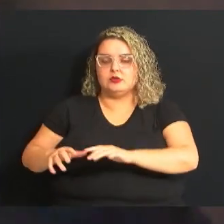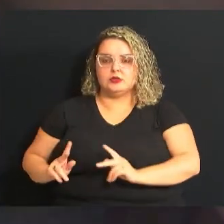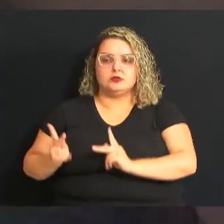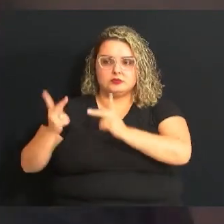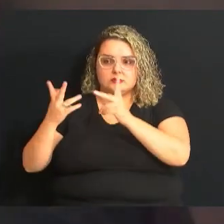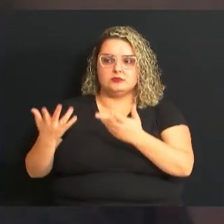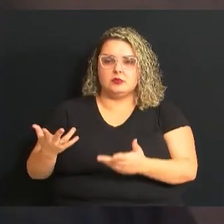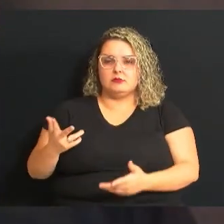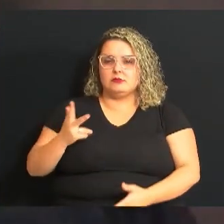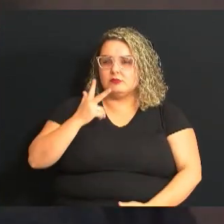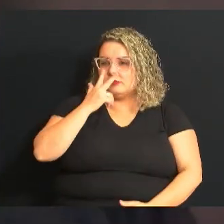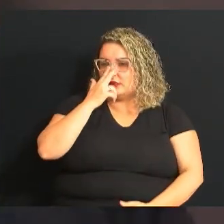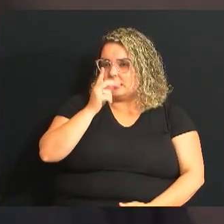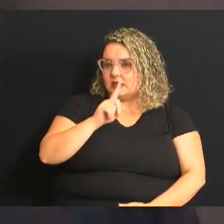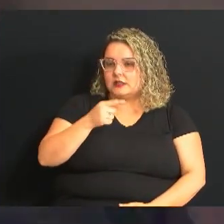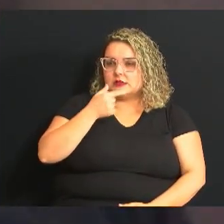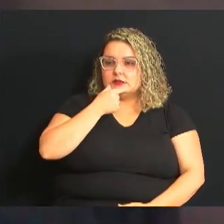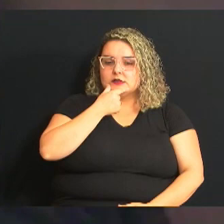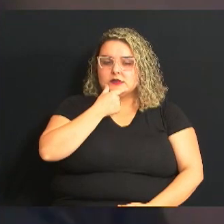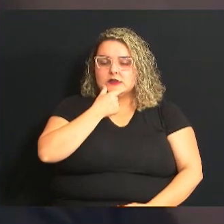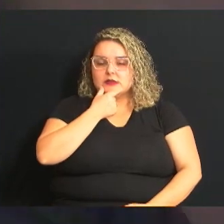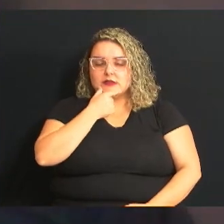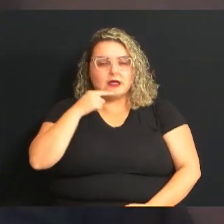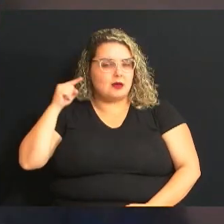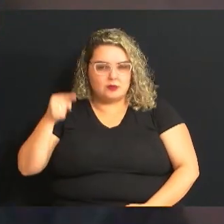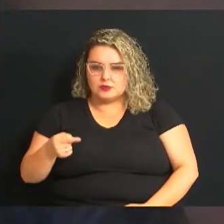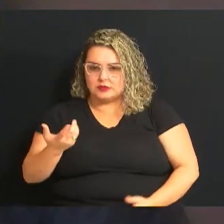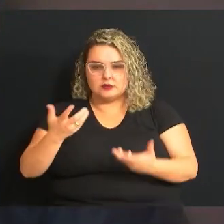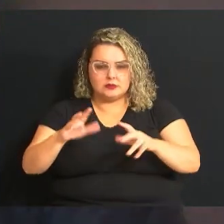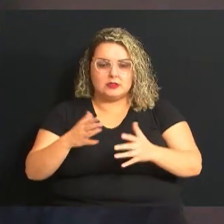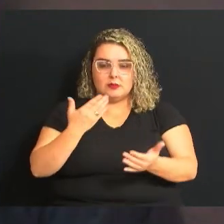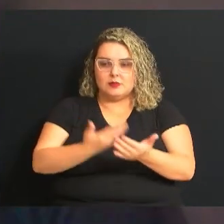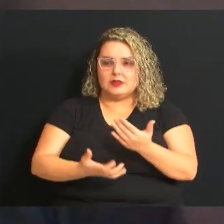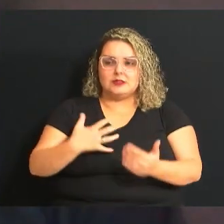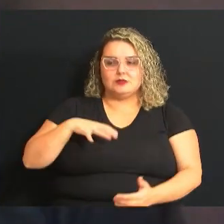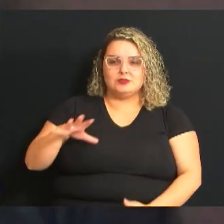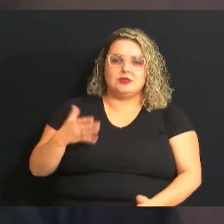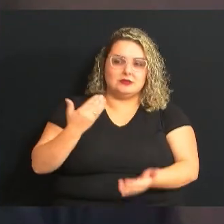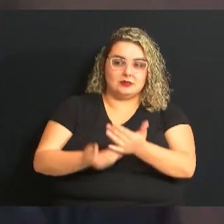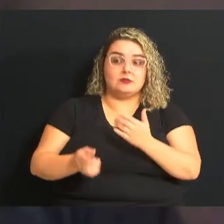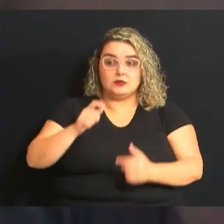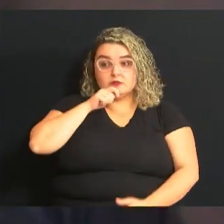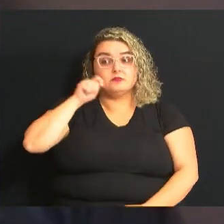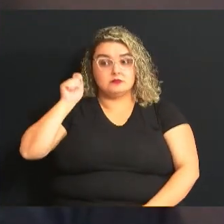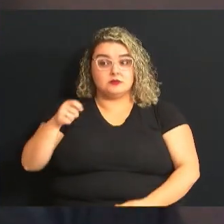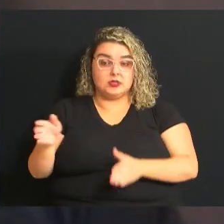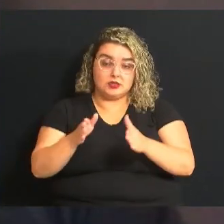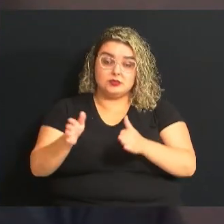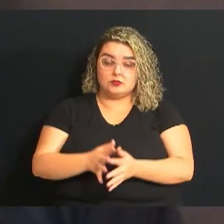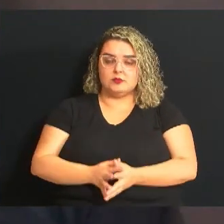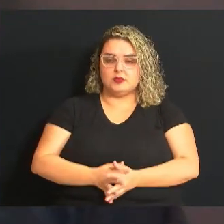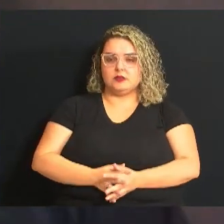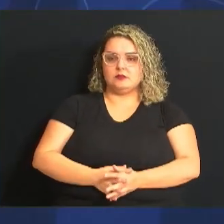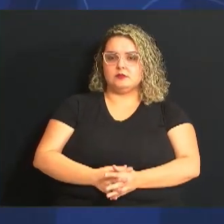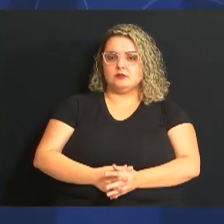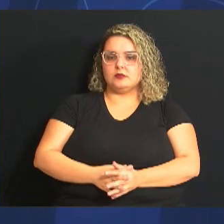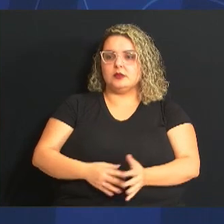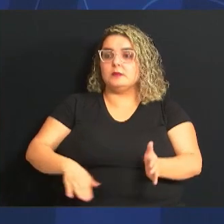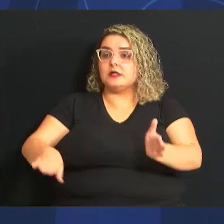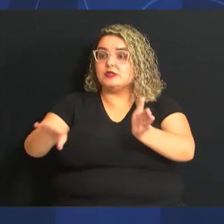também ou não? Você acha que ainda é um começo de tudo, essa questão de conscientizar